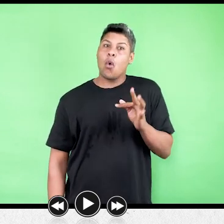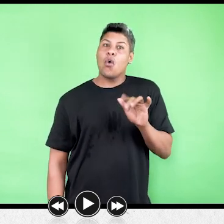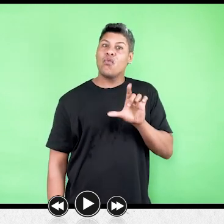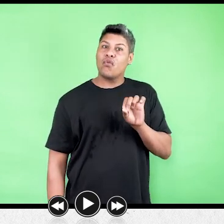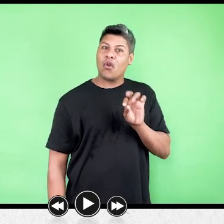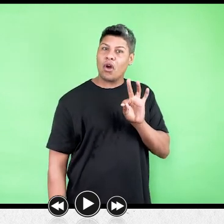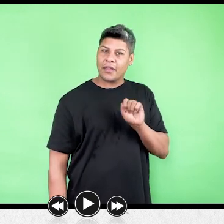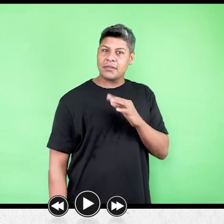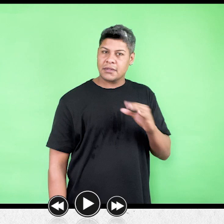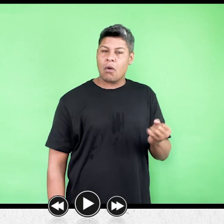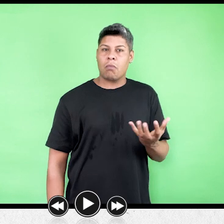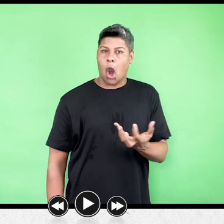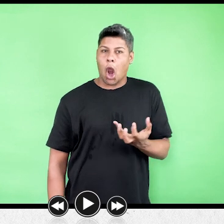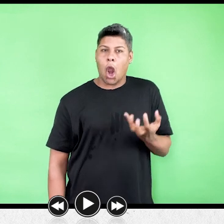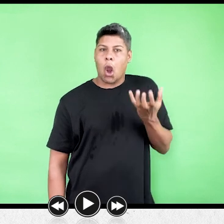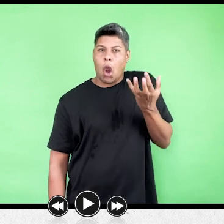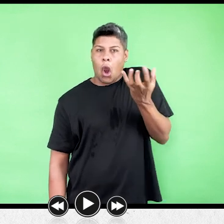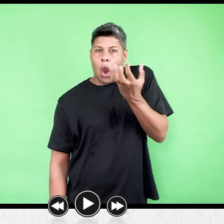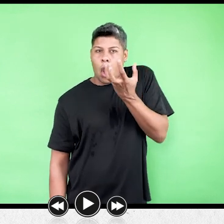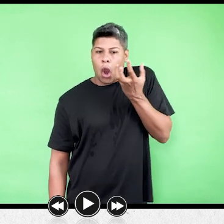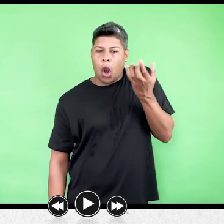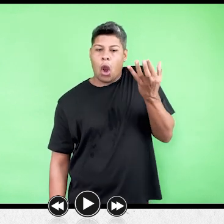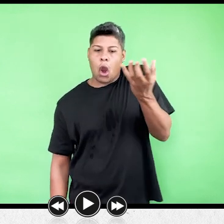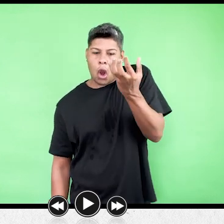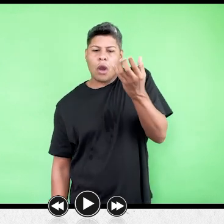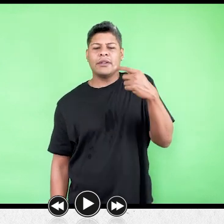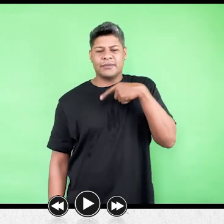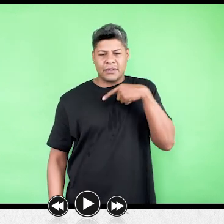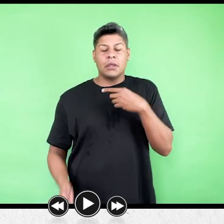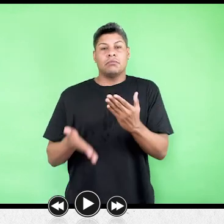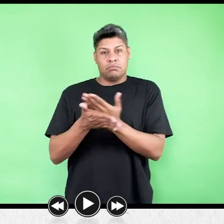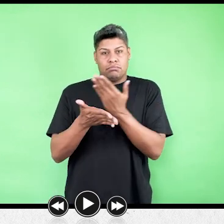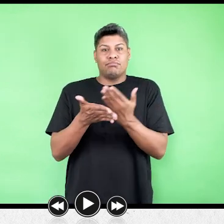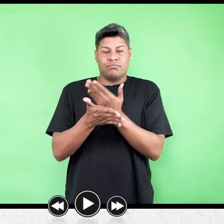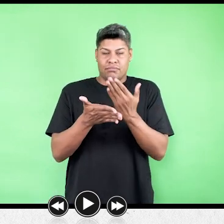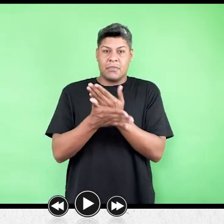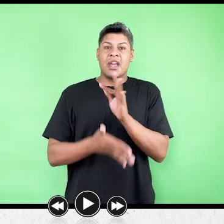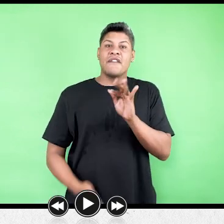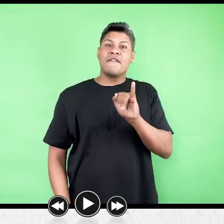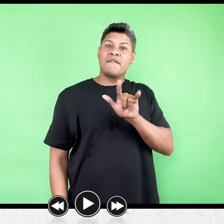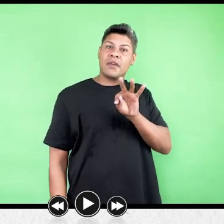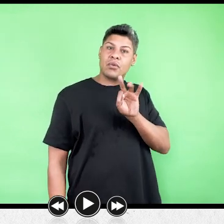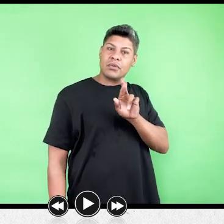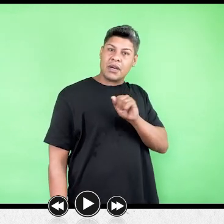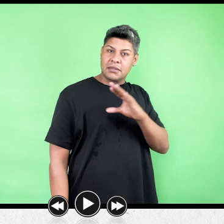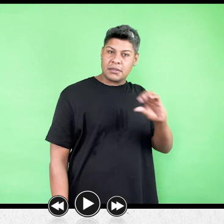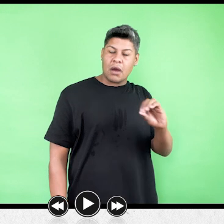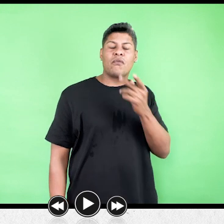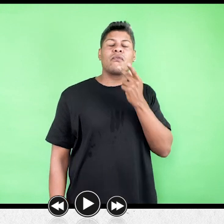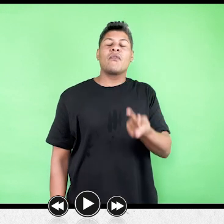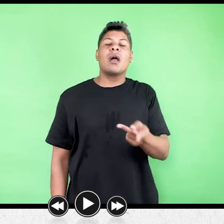de filtração. Existe, né, na literatura uma convenção de que 95% das impurezas elas